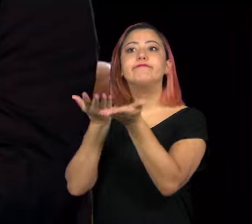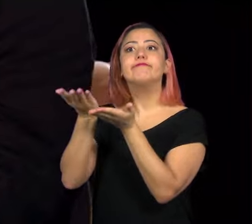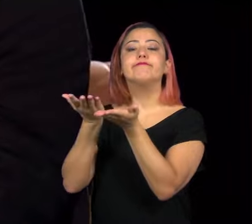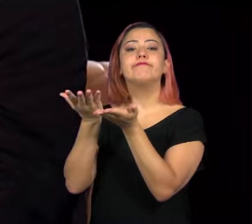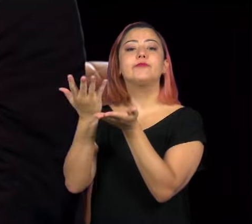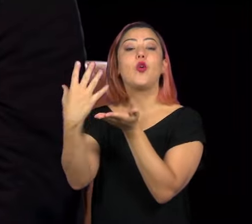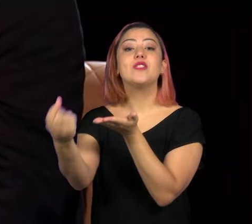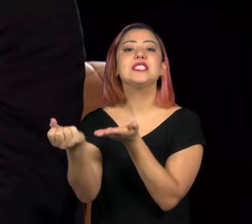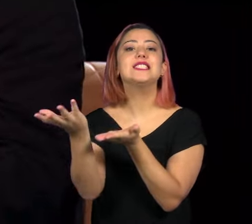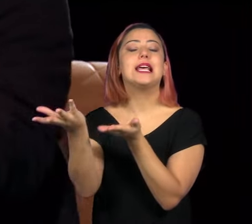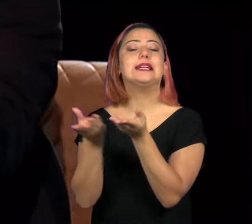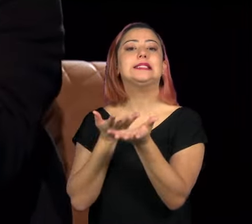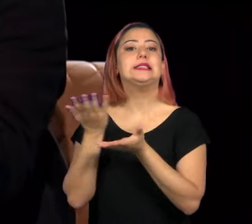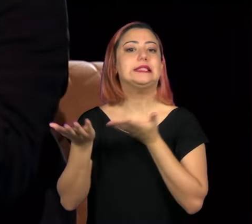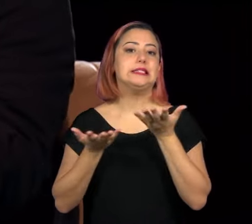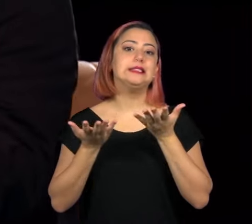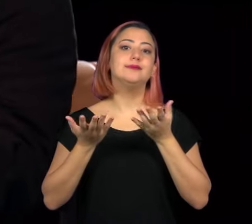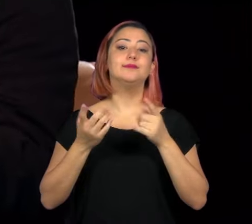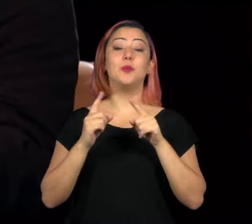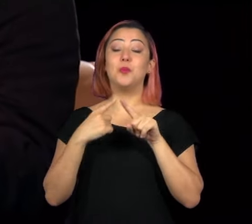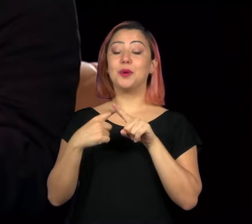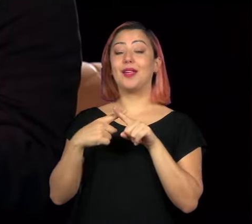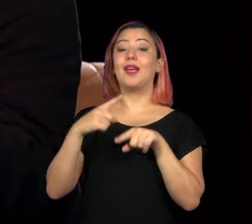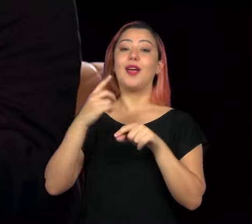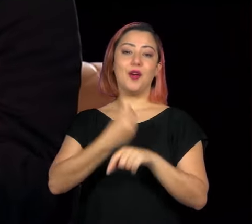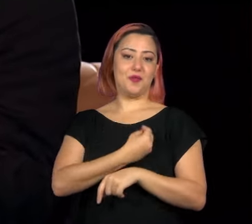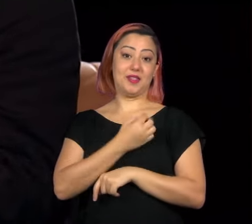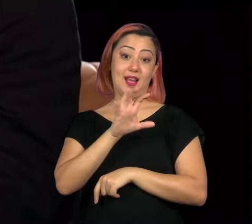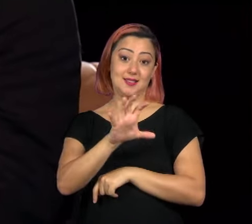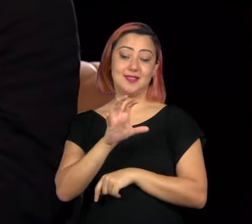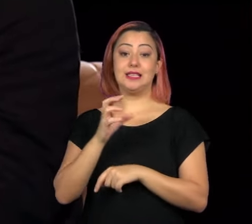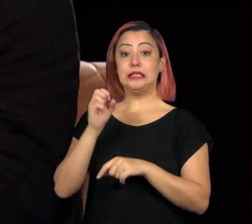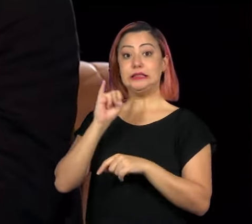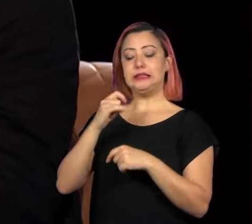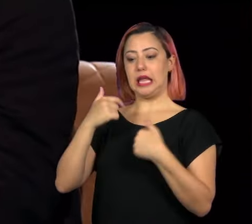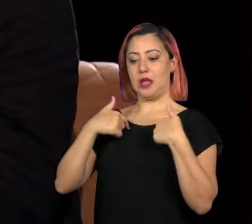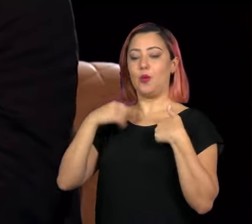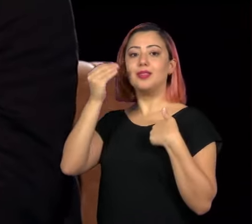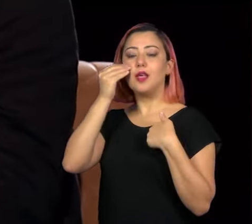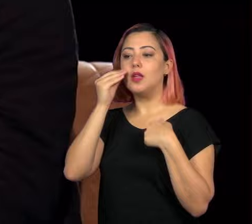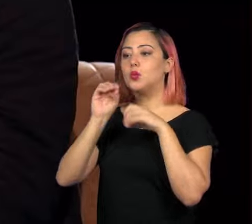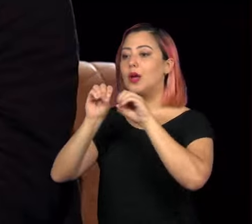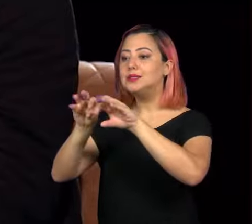tudo na vida, né, quem ensina aprende. Então, a gente acaba também achando...